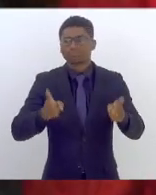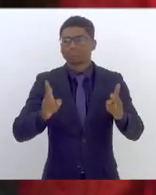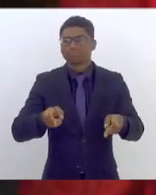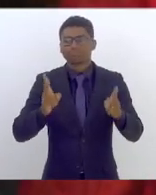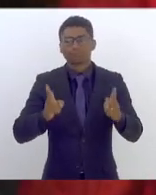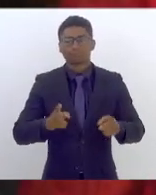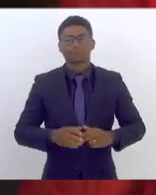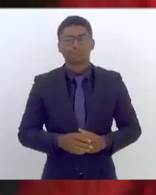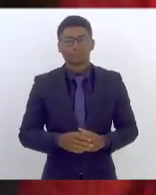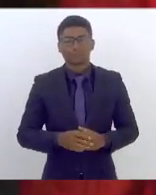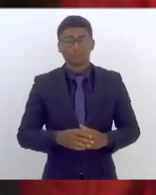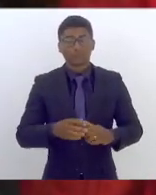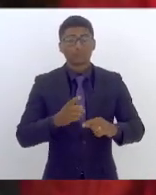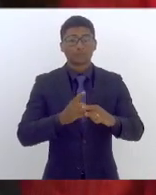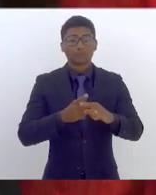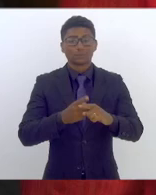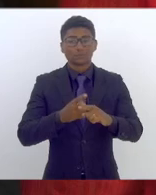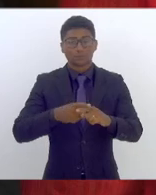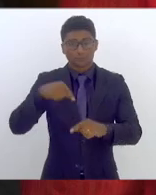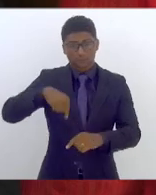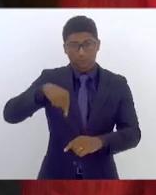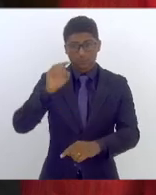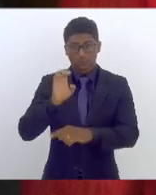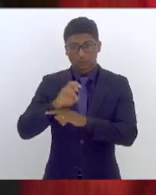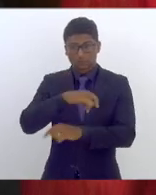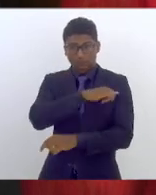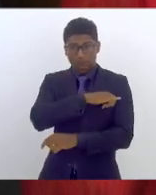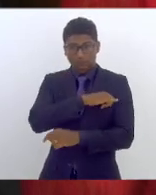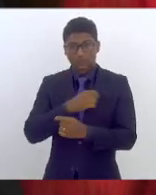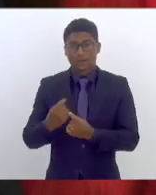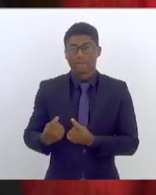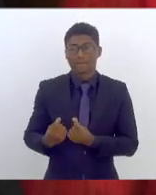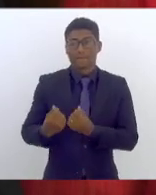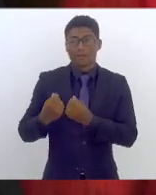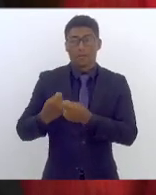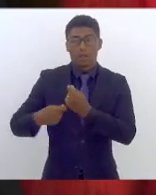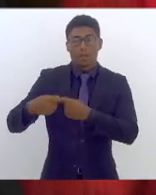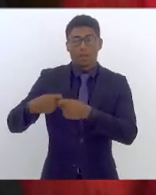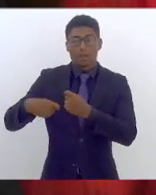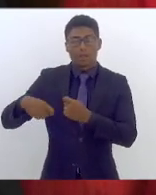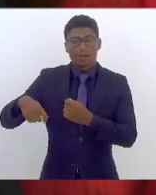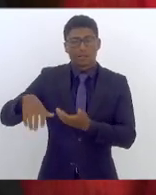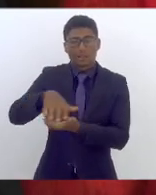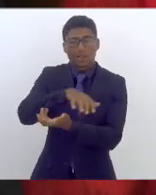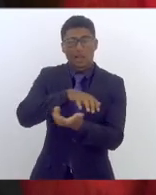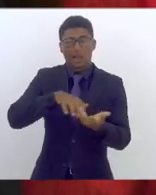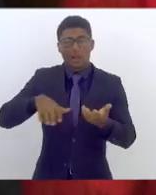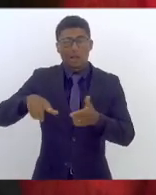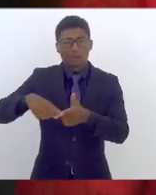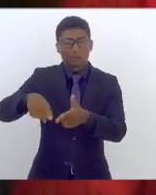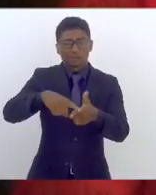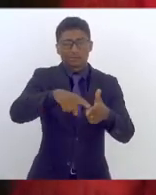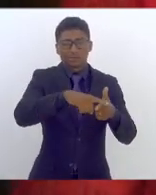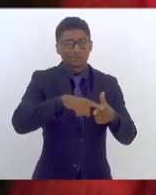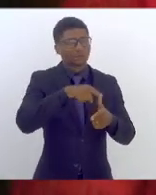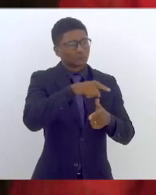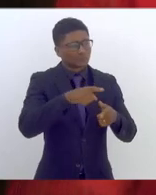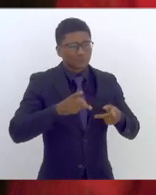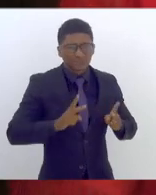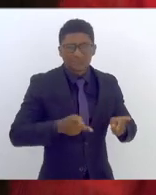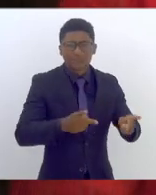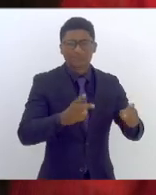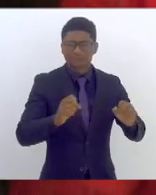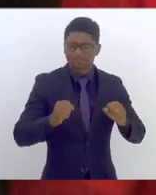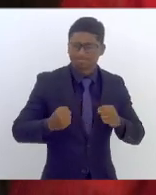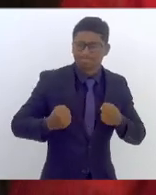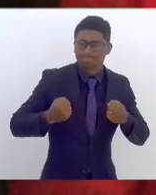nas vidas financeiras que esse estado sofreu eu sei o quanto fomos felizes enquanto cidadãos do Estado do Rio de Janeiro